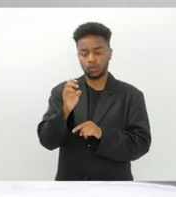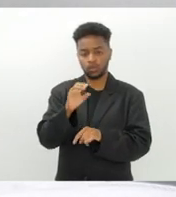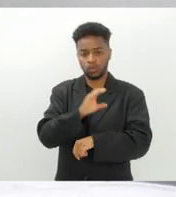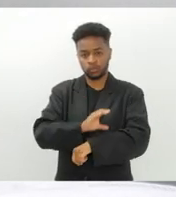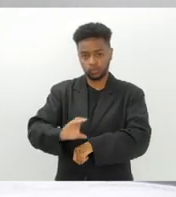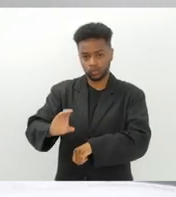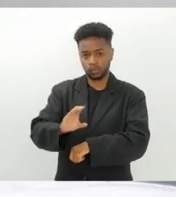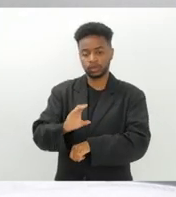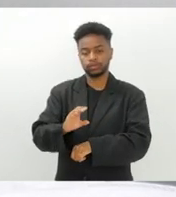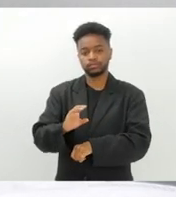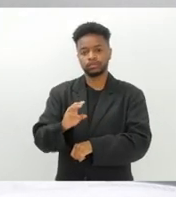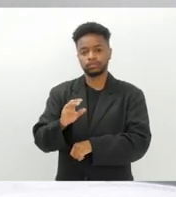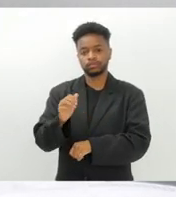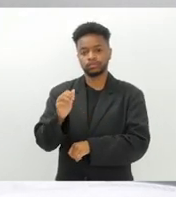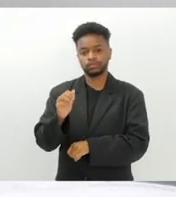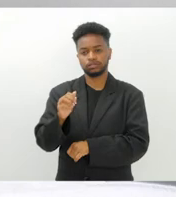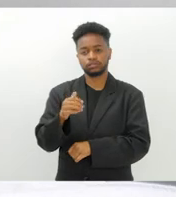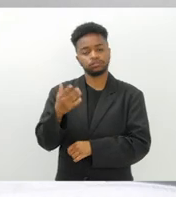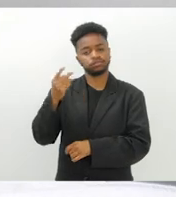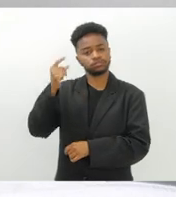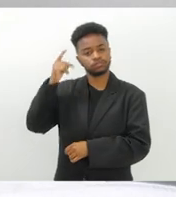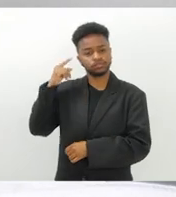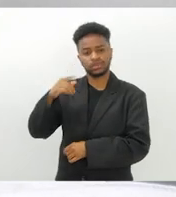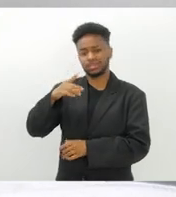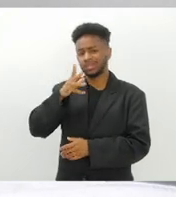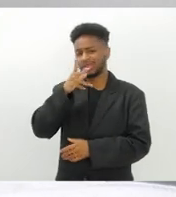cumprida. Foi um dos cumpras